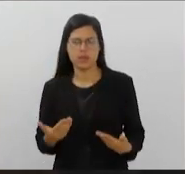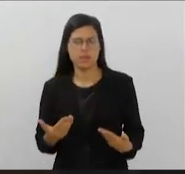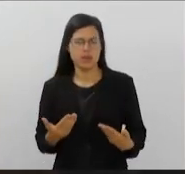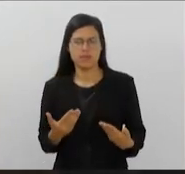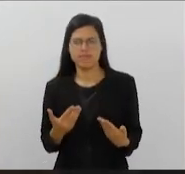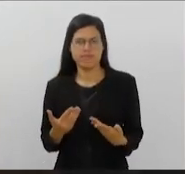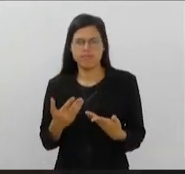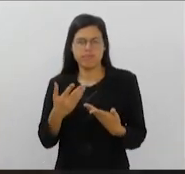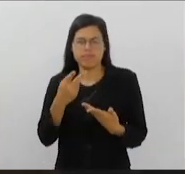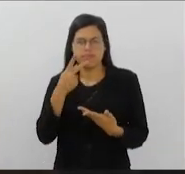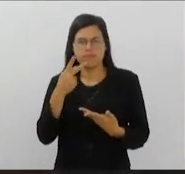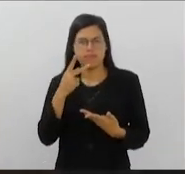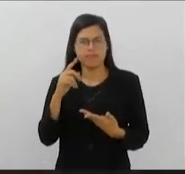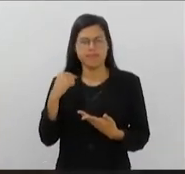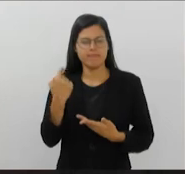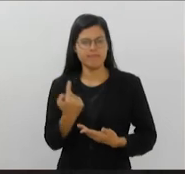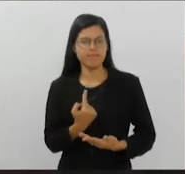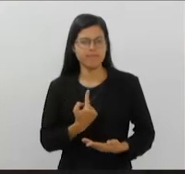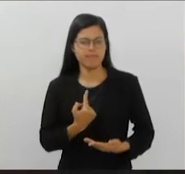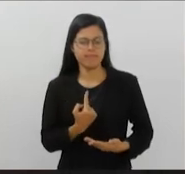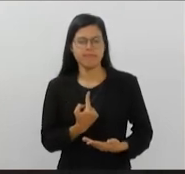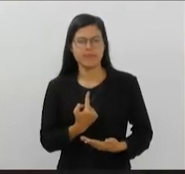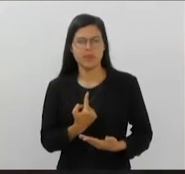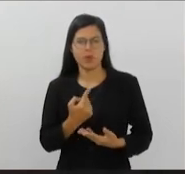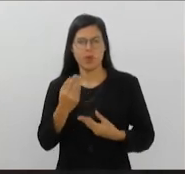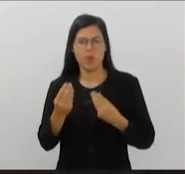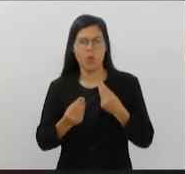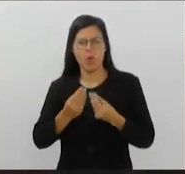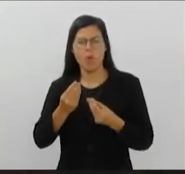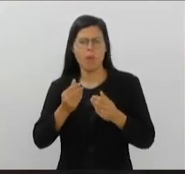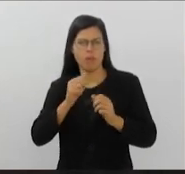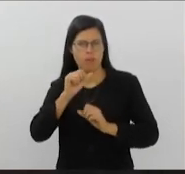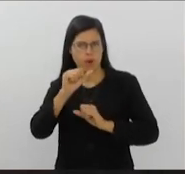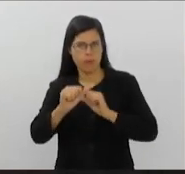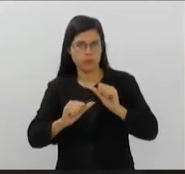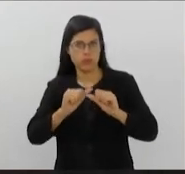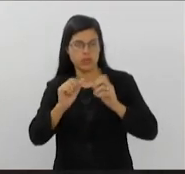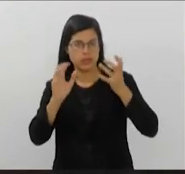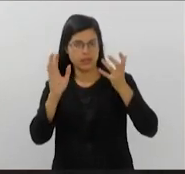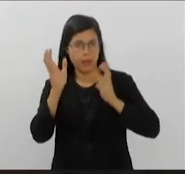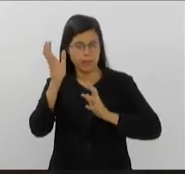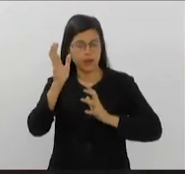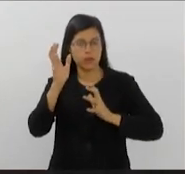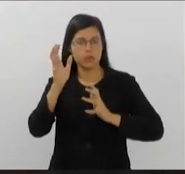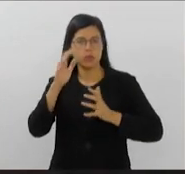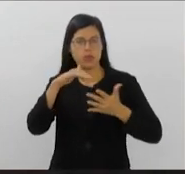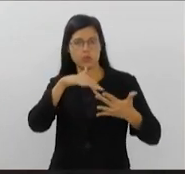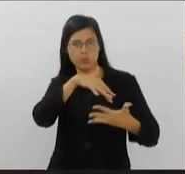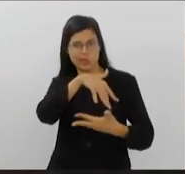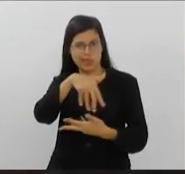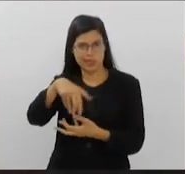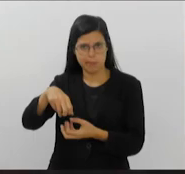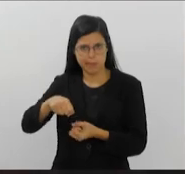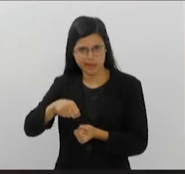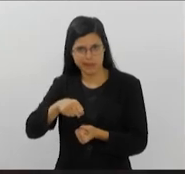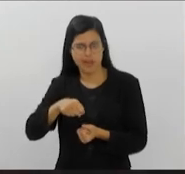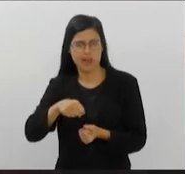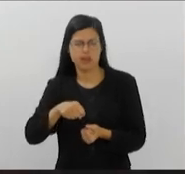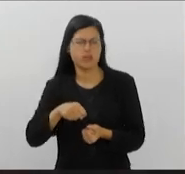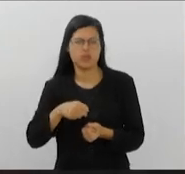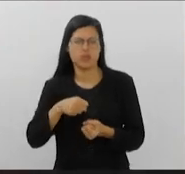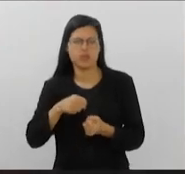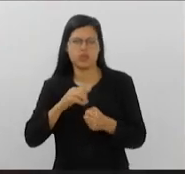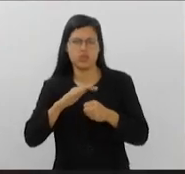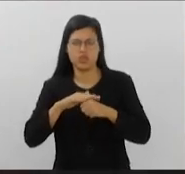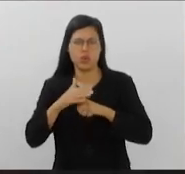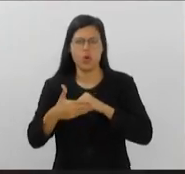Conta para a gente como a mudança climática, a sustentabilidade, o que que isso influencia